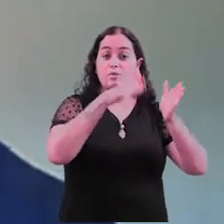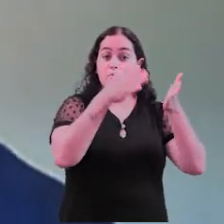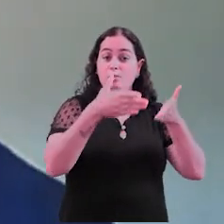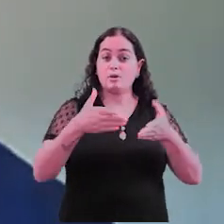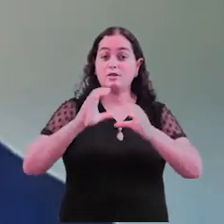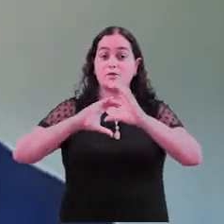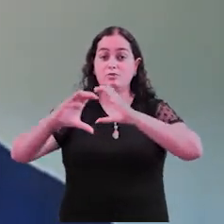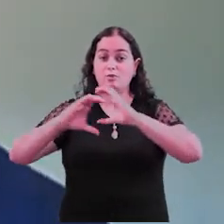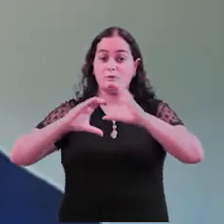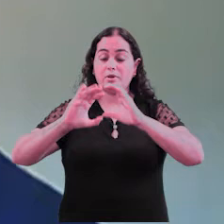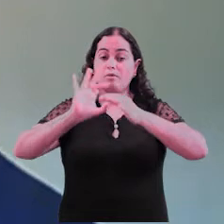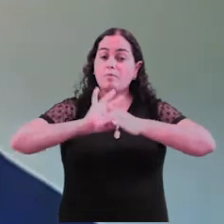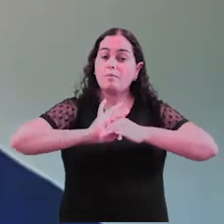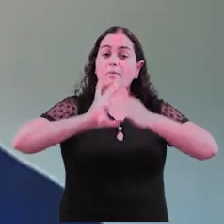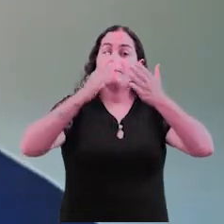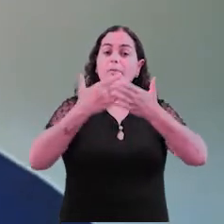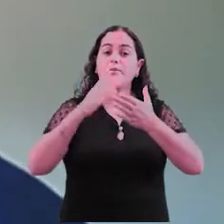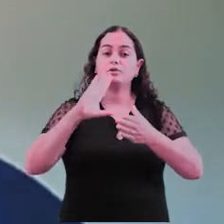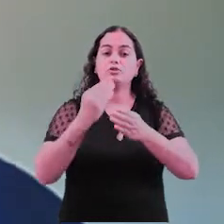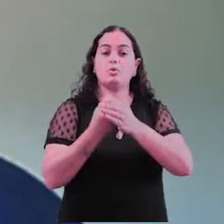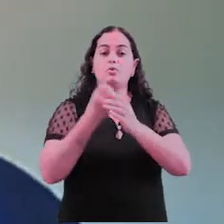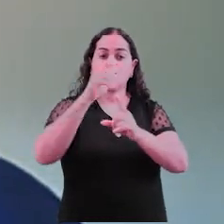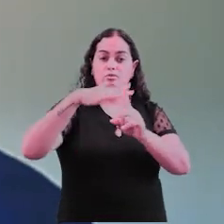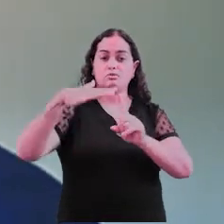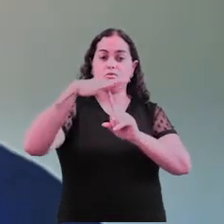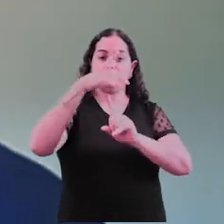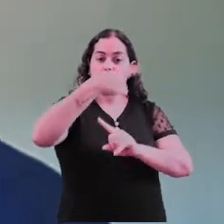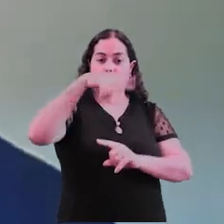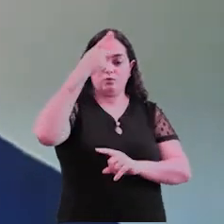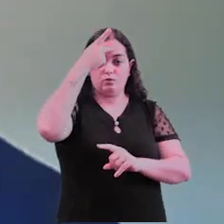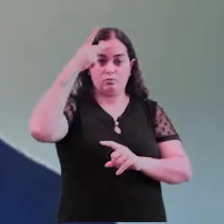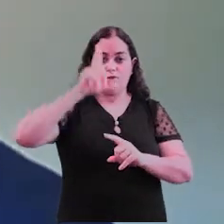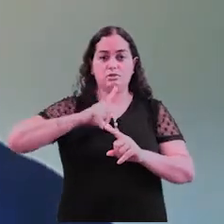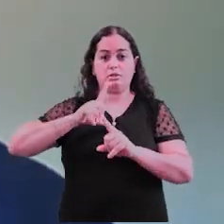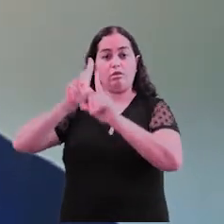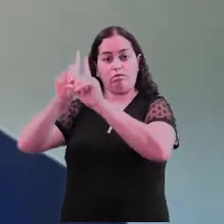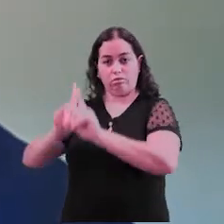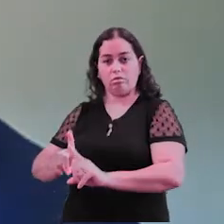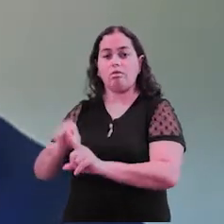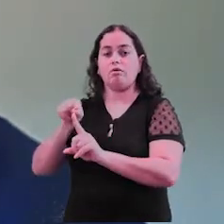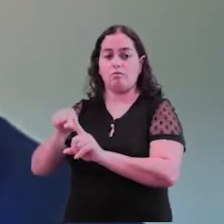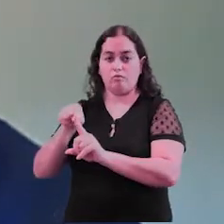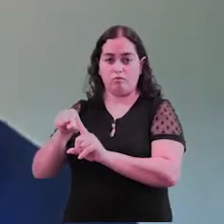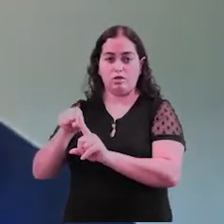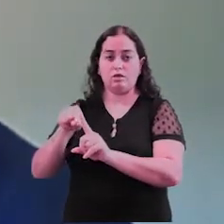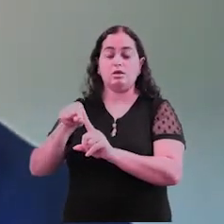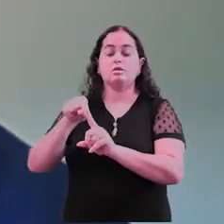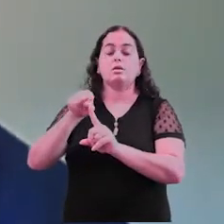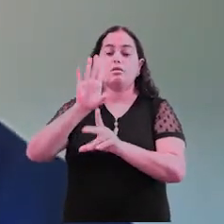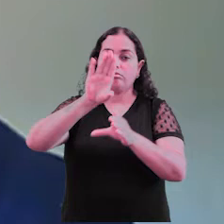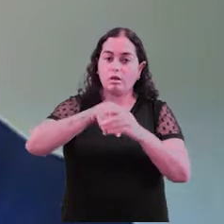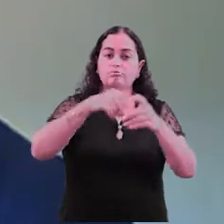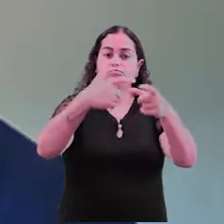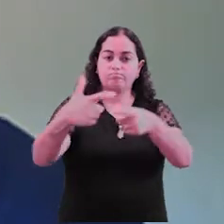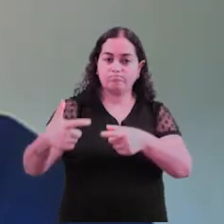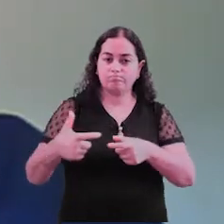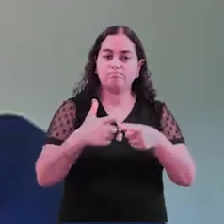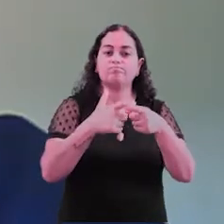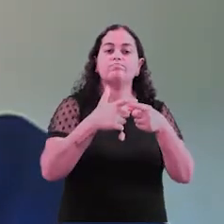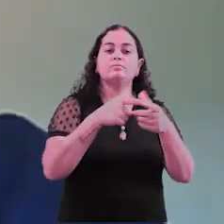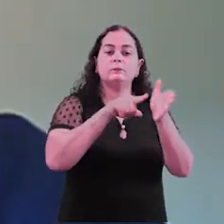os processos de comunicação que permitem a inclusão social de pessoas com deficiência nestes